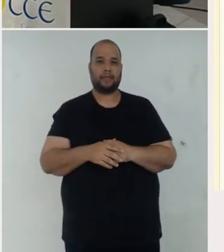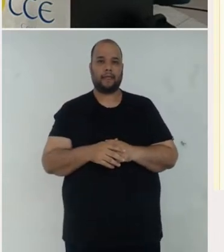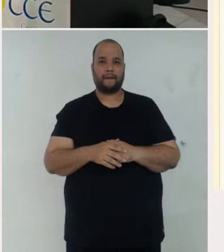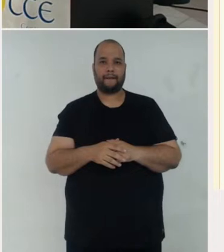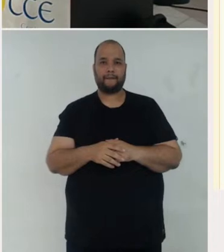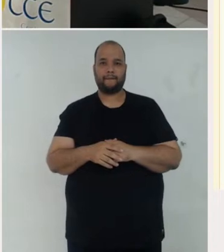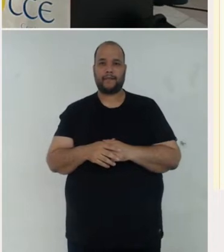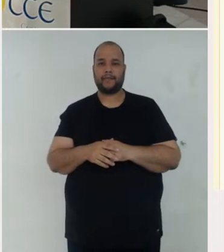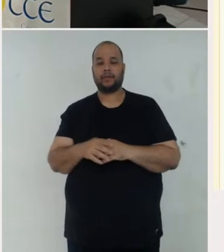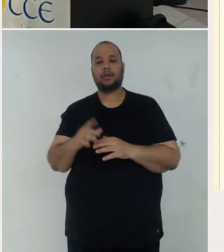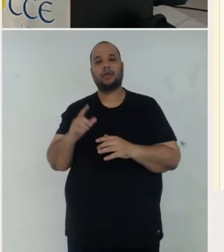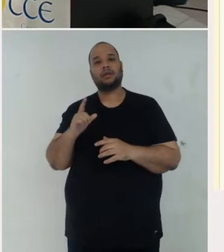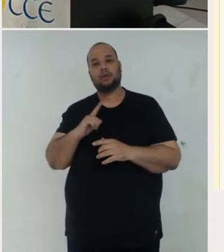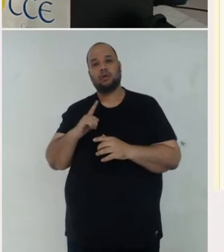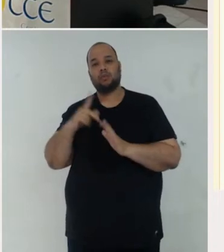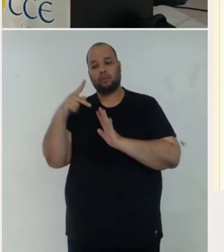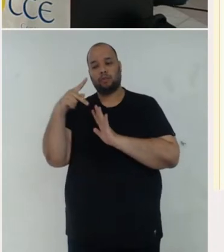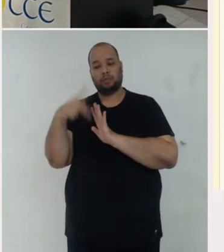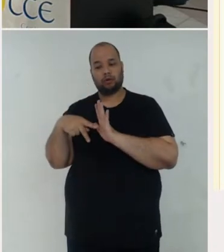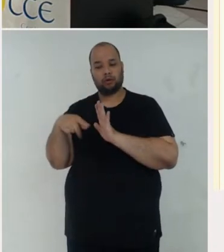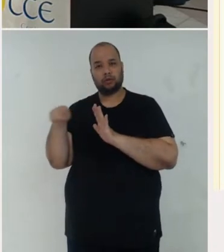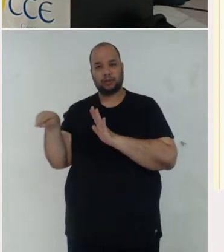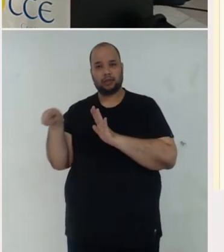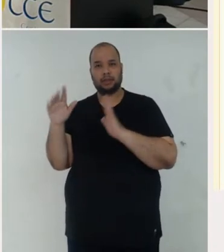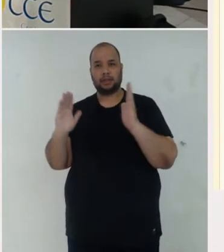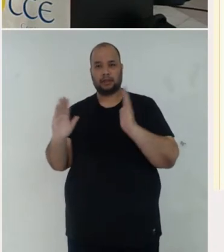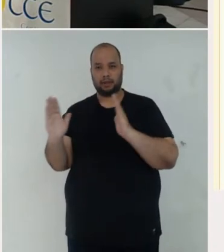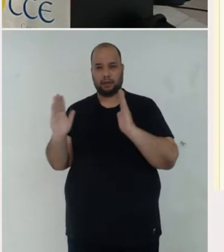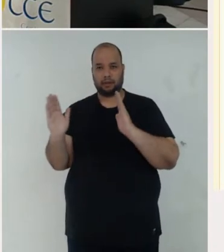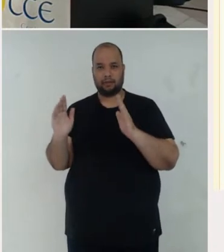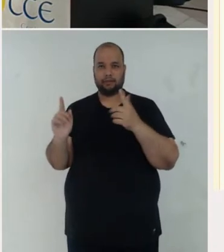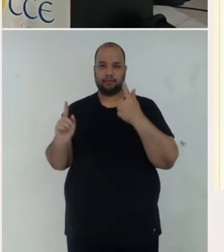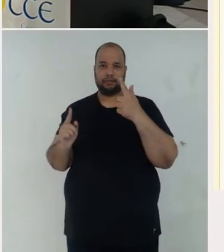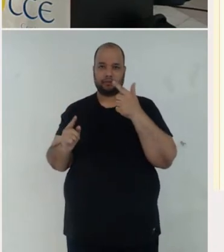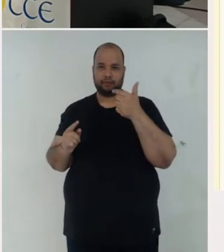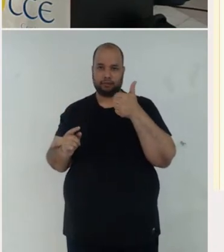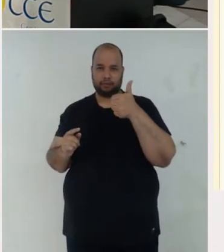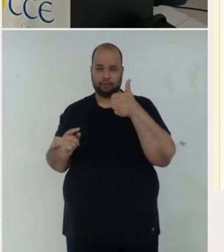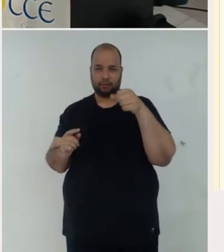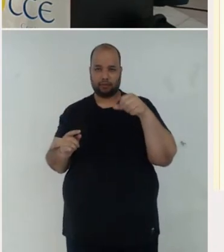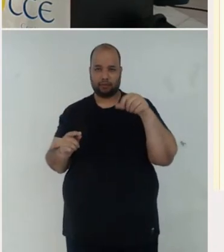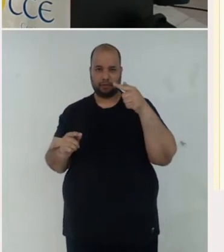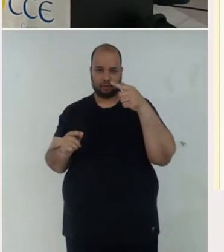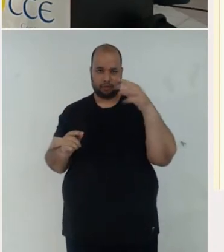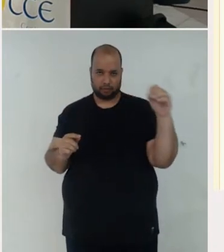do escopo do projeto, nós tínhamos aquela limitação temporal, né, de 1970 a